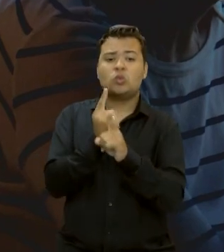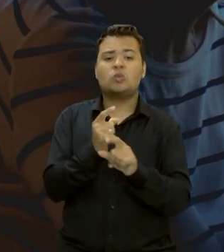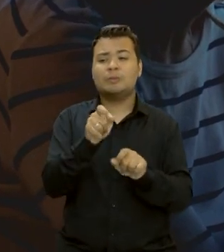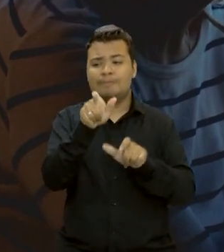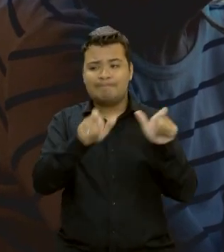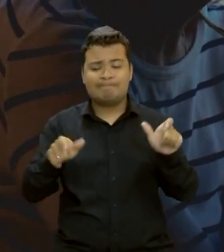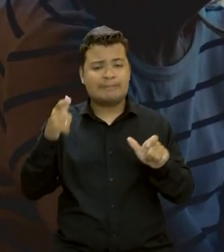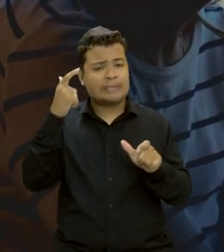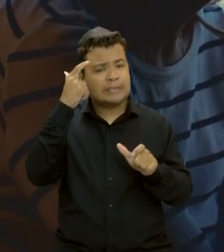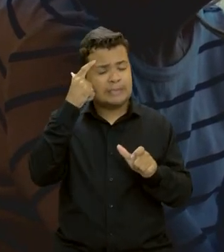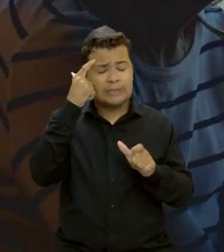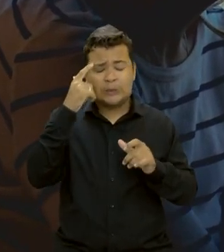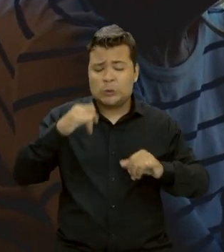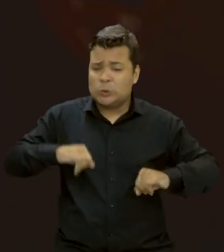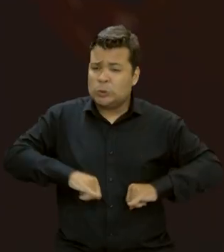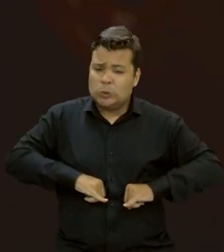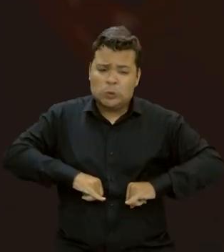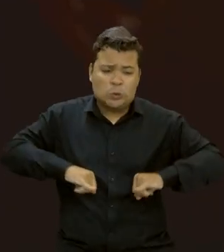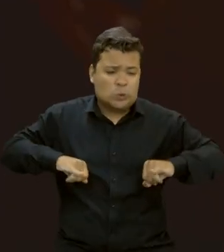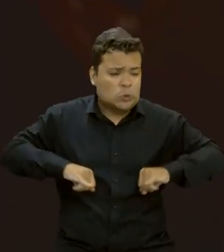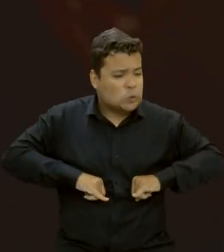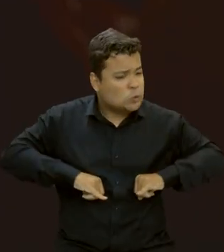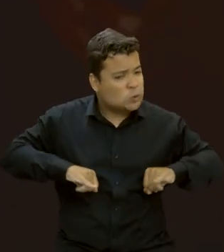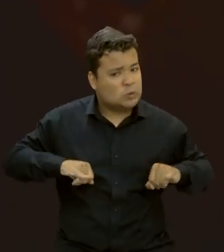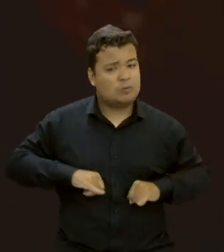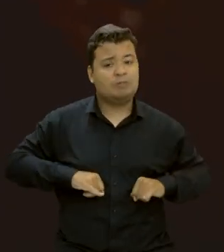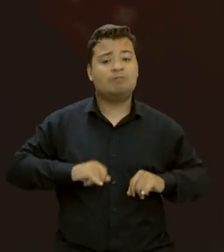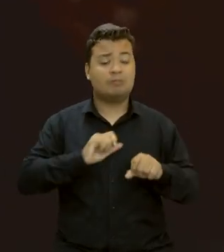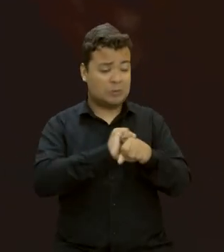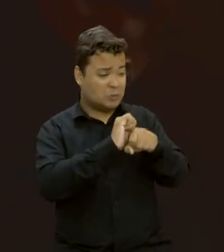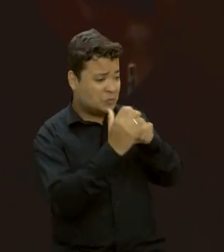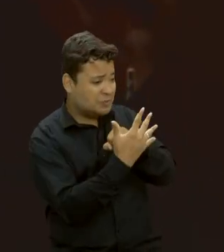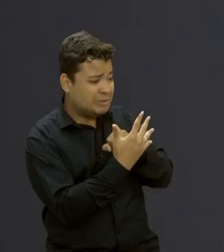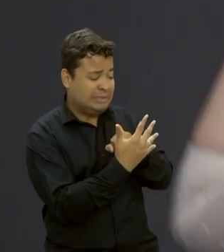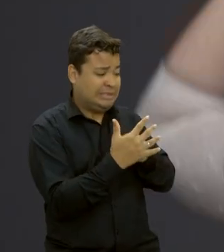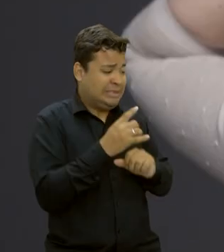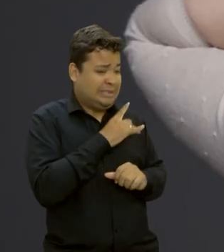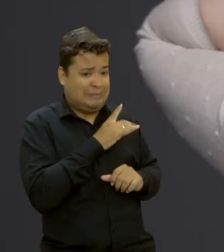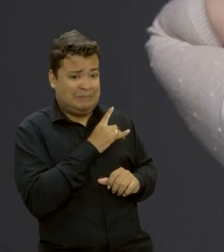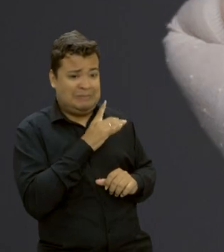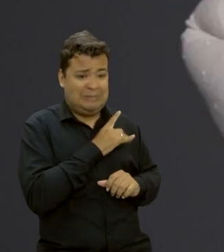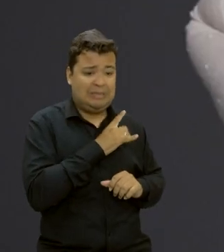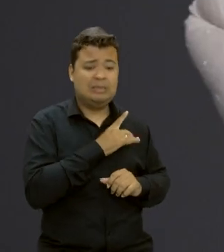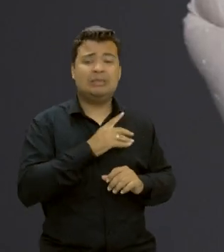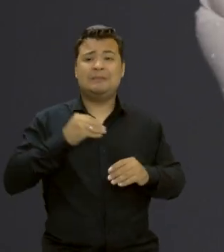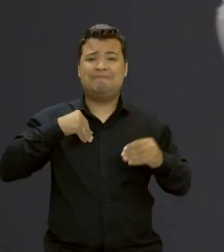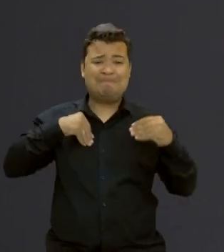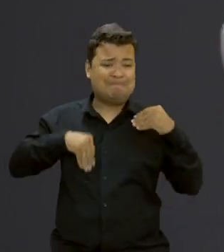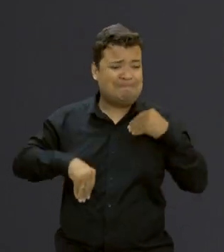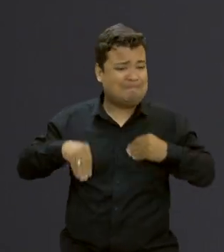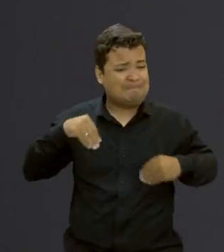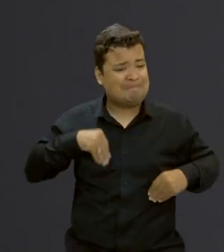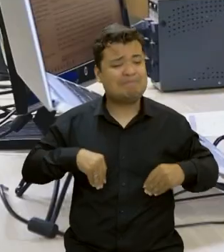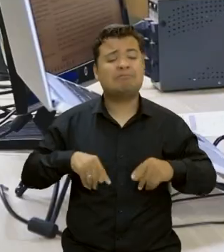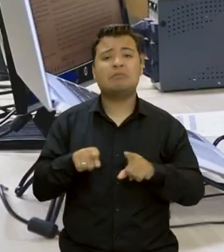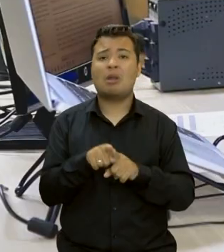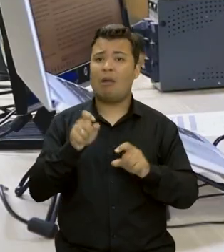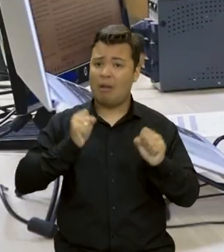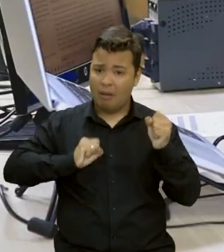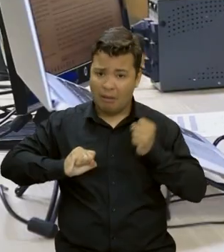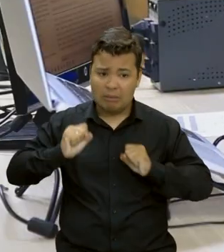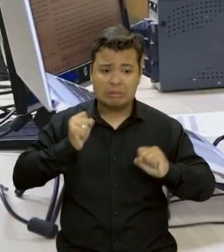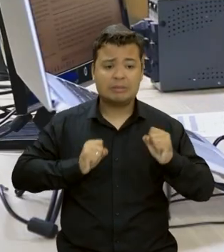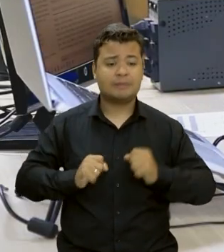psíquico entre as pessoas envolvendo medo da covid-19, depressão e ansiedade. A